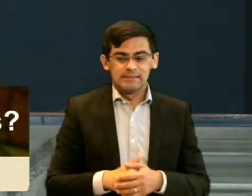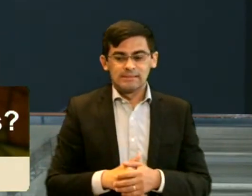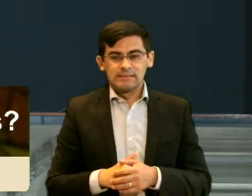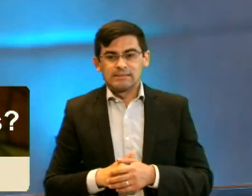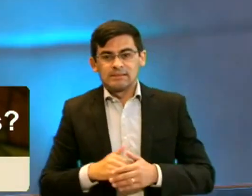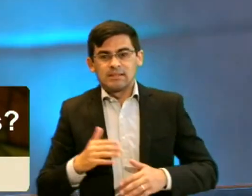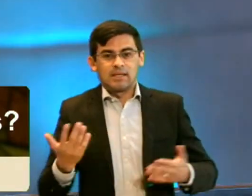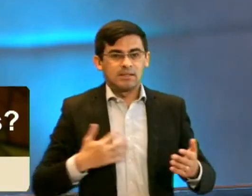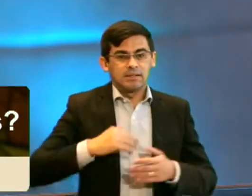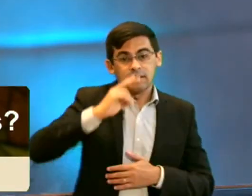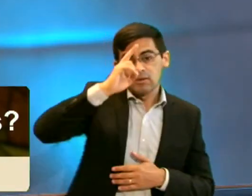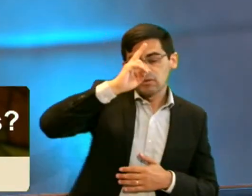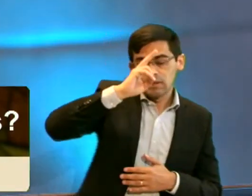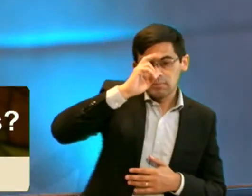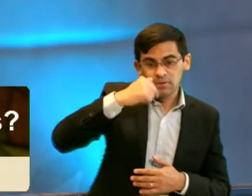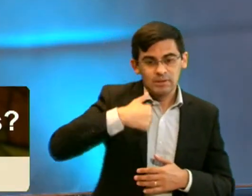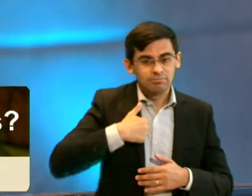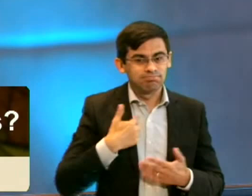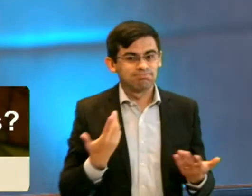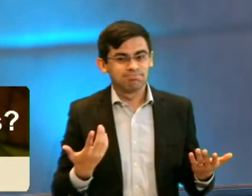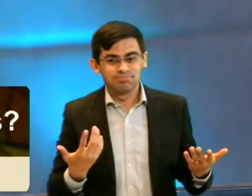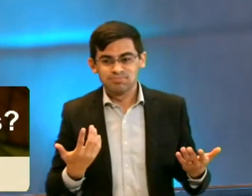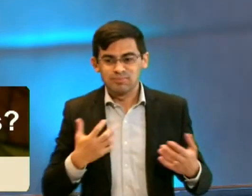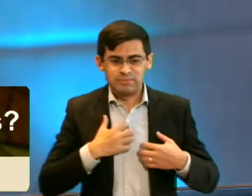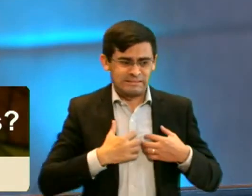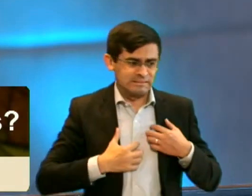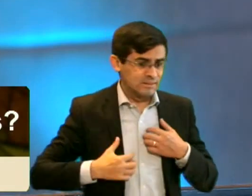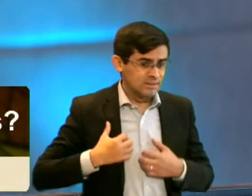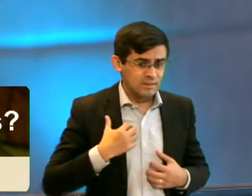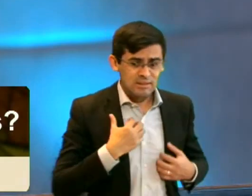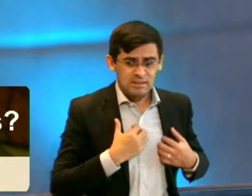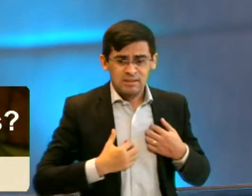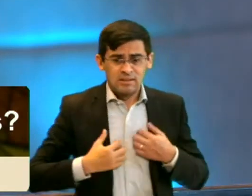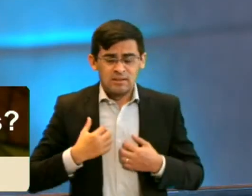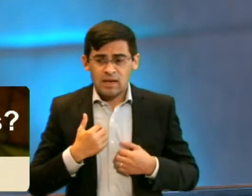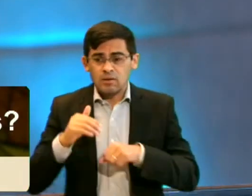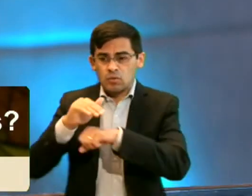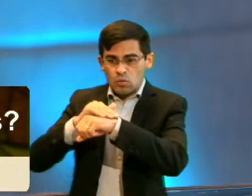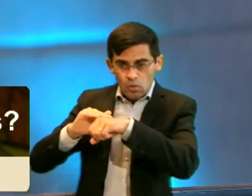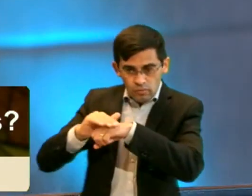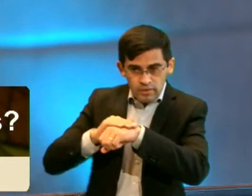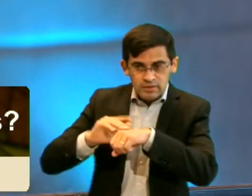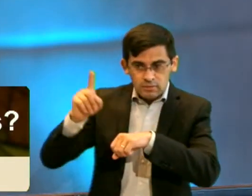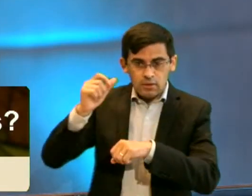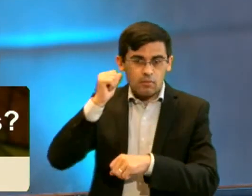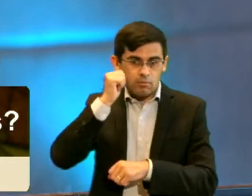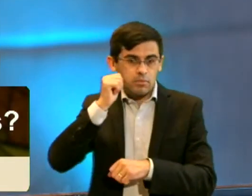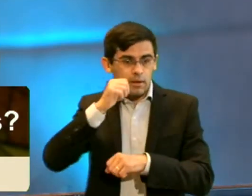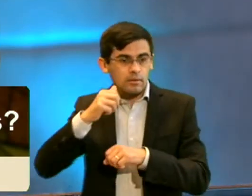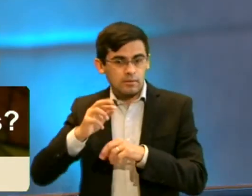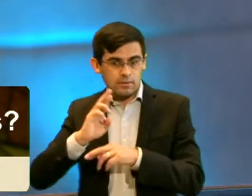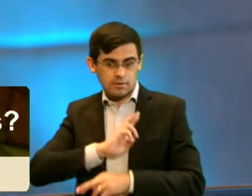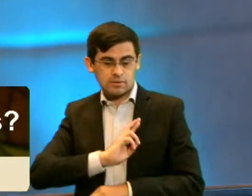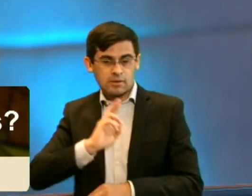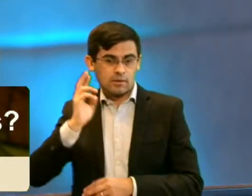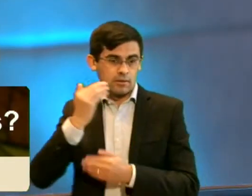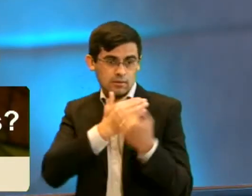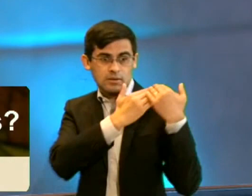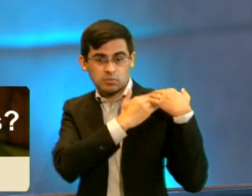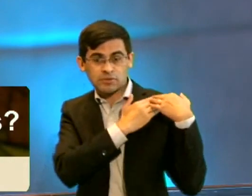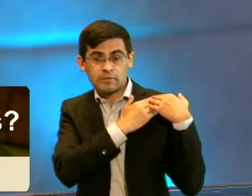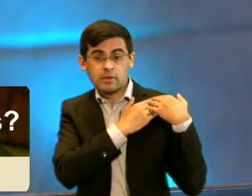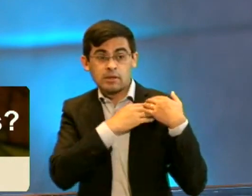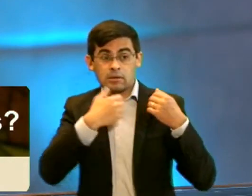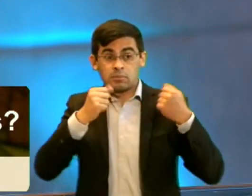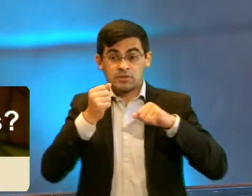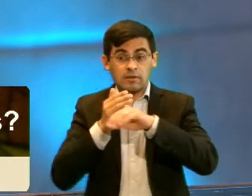E aí eu lembro que fiquei angustiado. Conversamos lá com a agência, eu estava liderando o grupo, eu precisava embarcar.